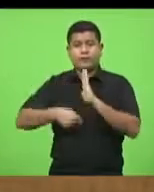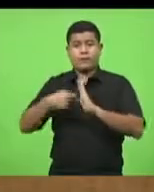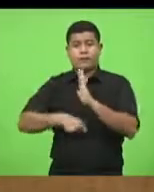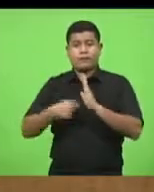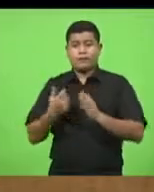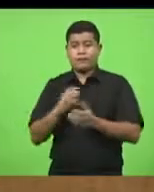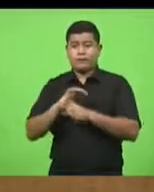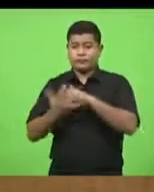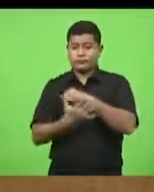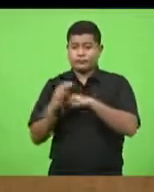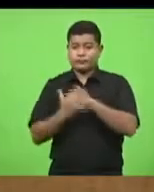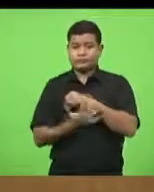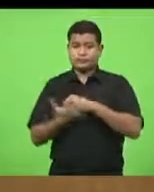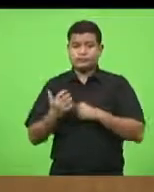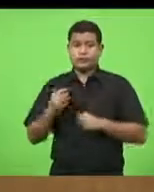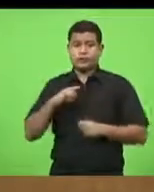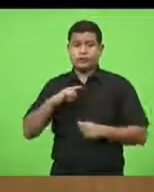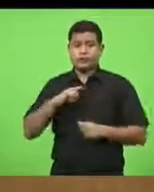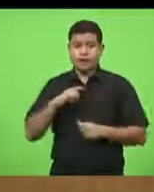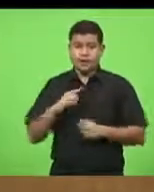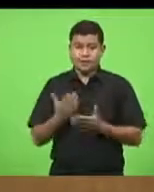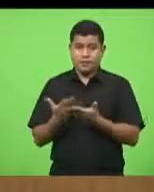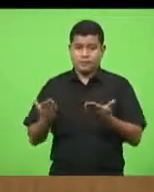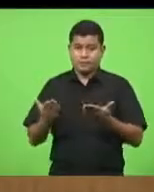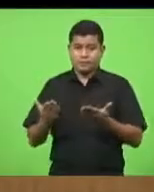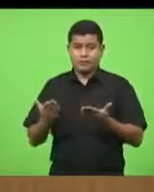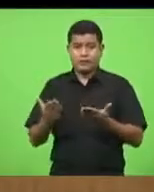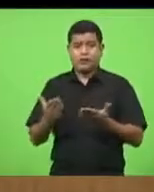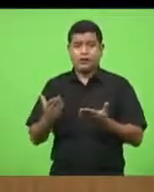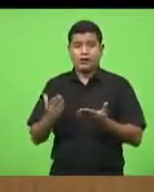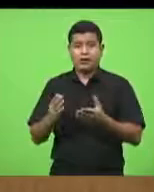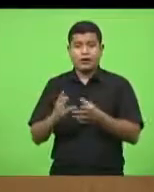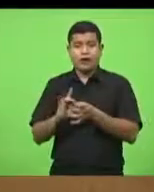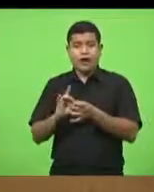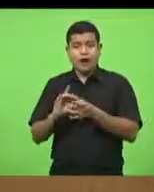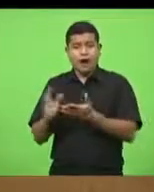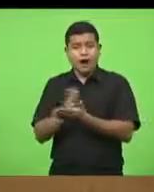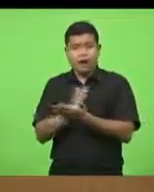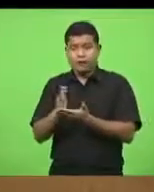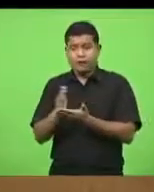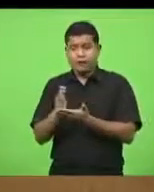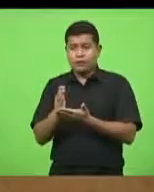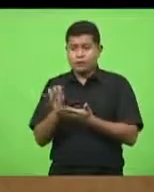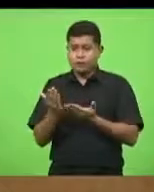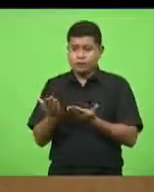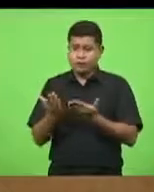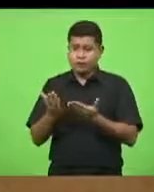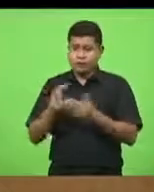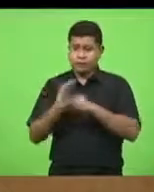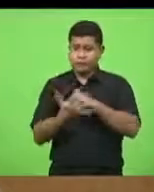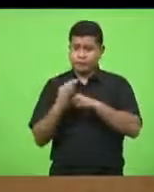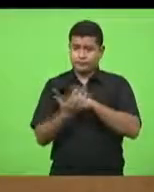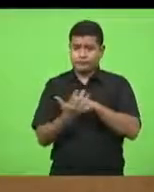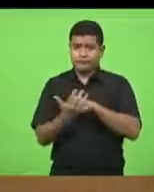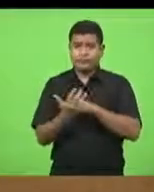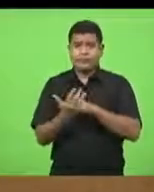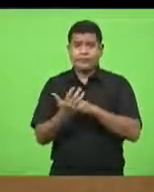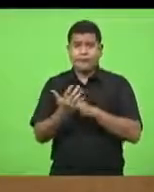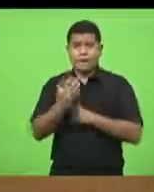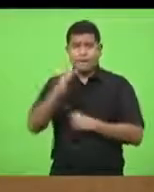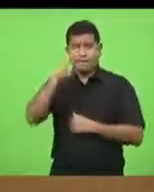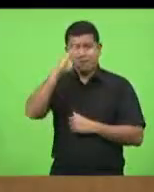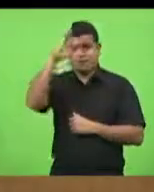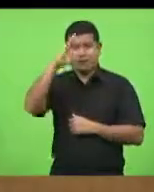também, só não diretamente ligadas à saúde, mas consequências da pandemia. Desde o primeiro momento, esta